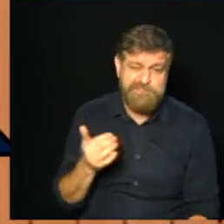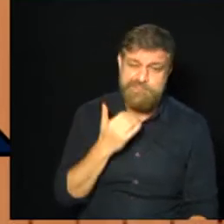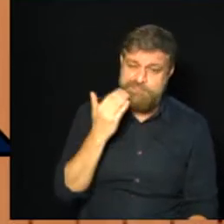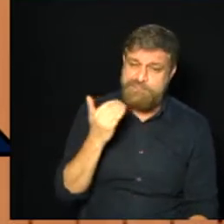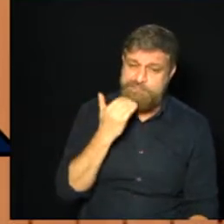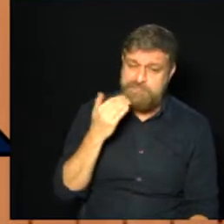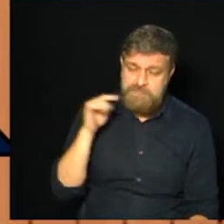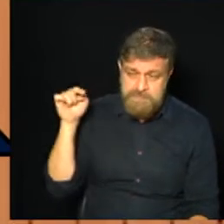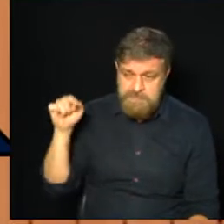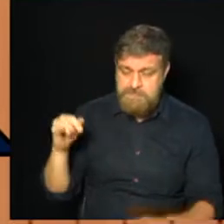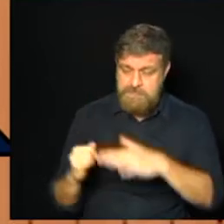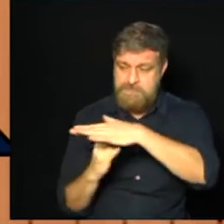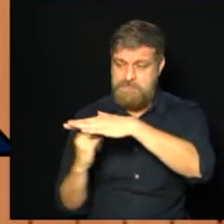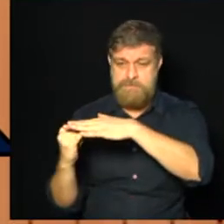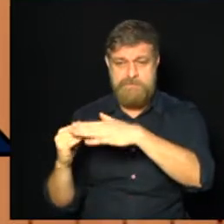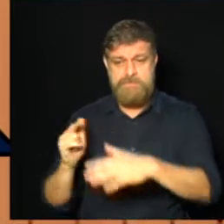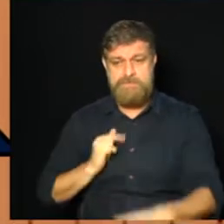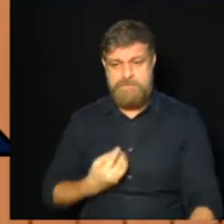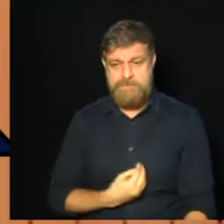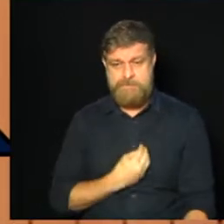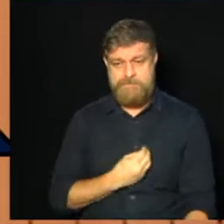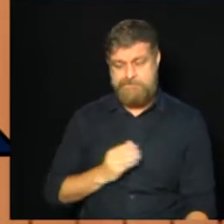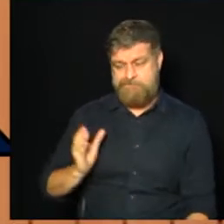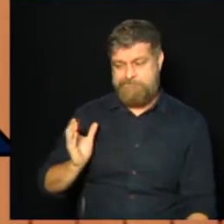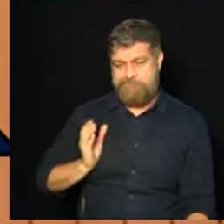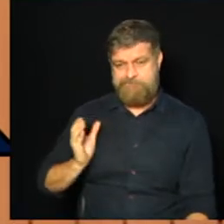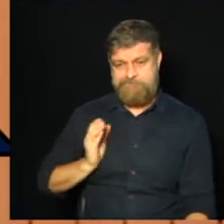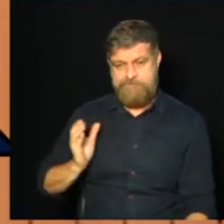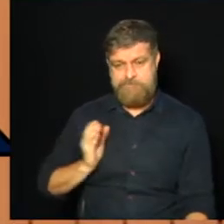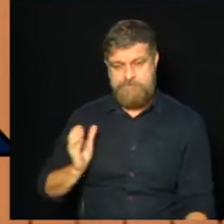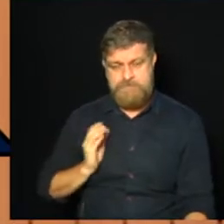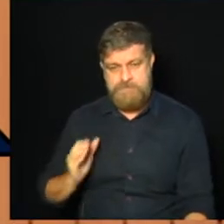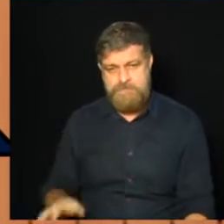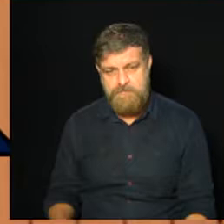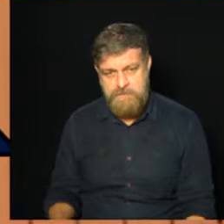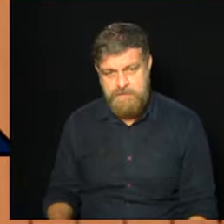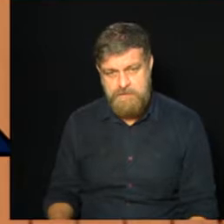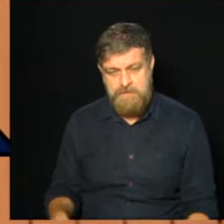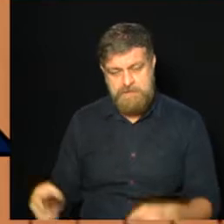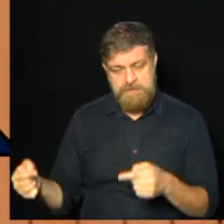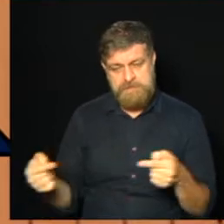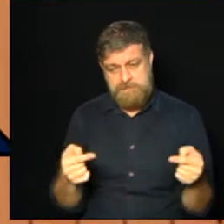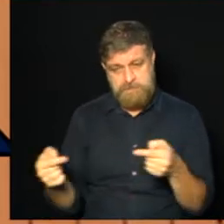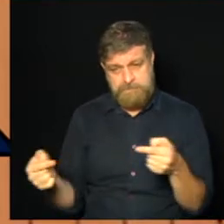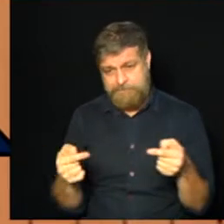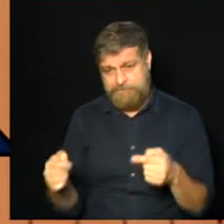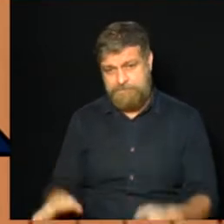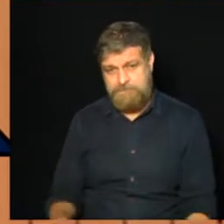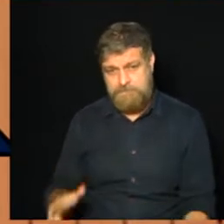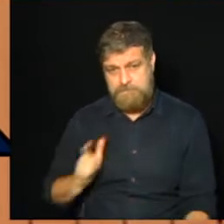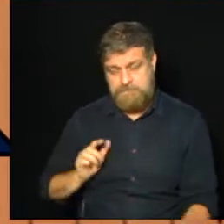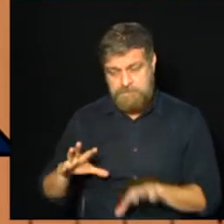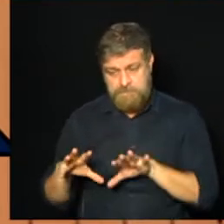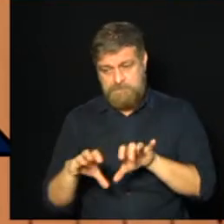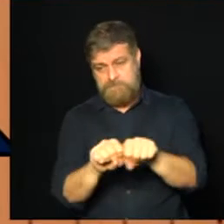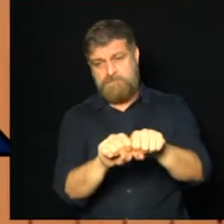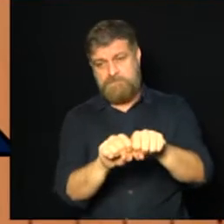uma entidade que estava ali fazendo disputas, enfim, fazendo apropriação